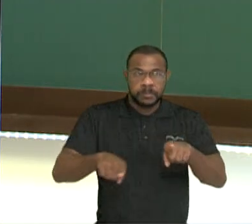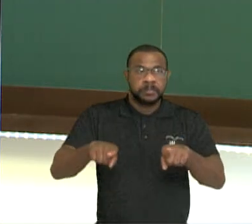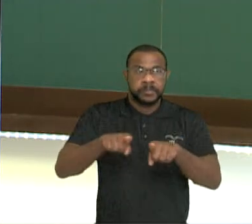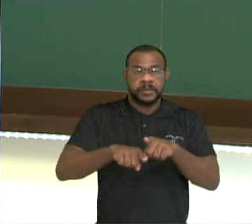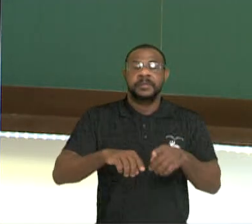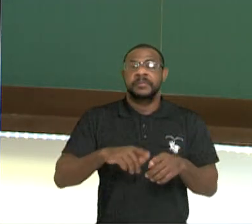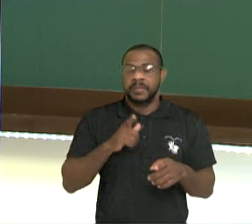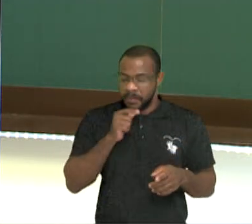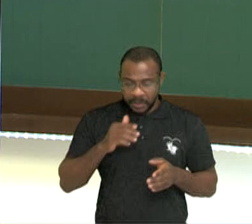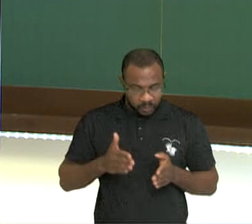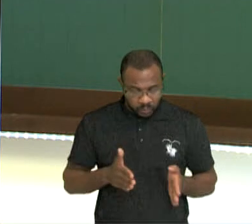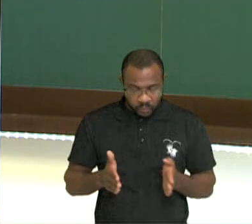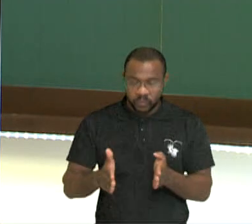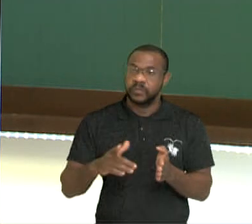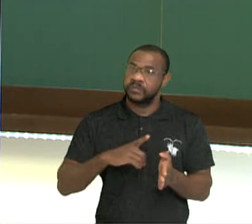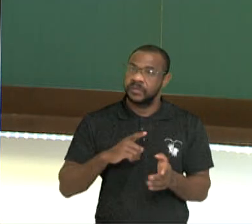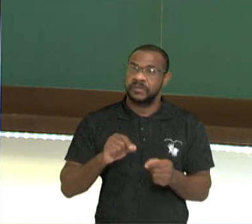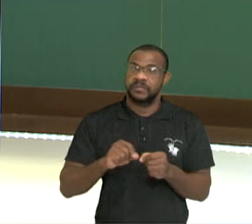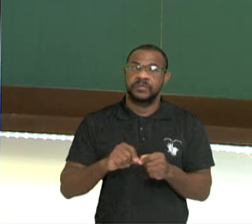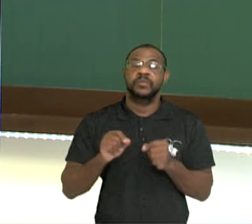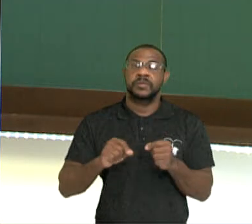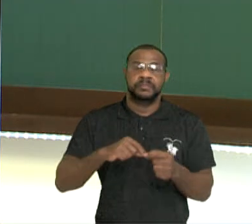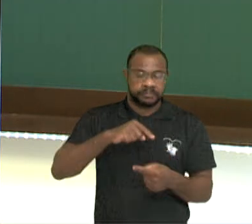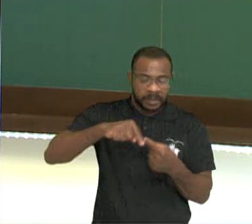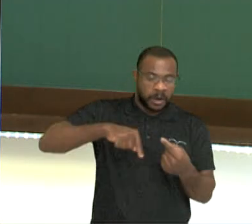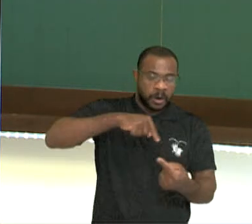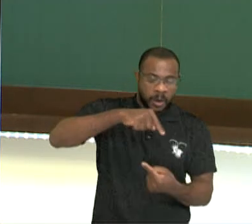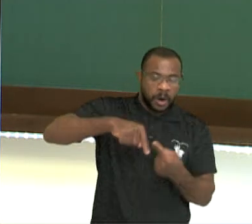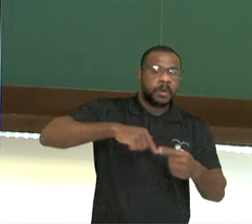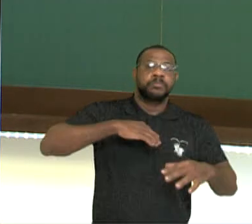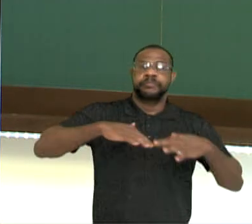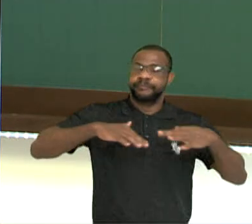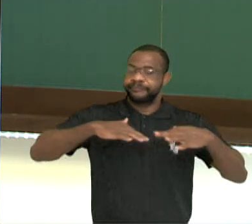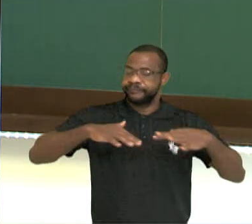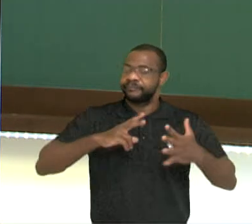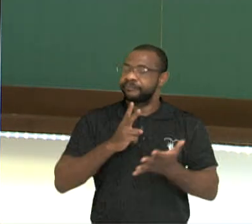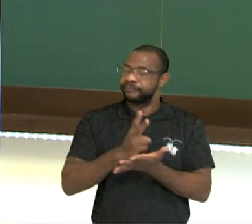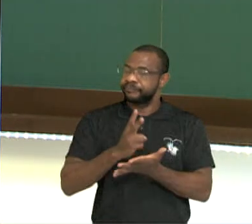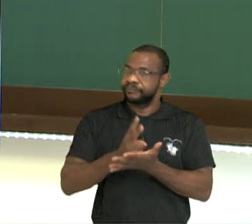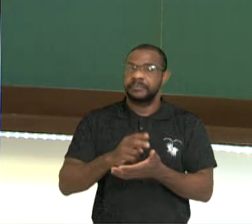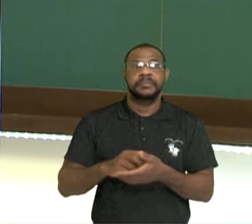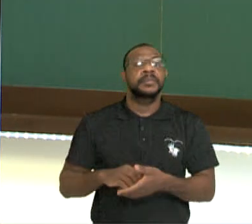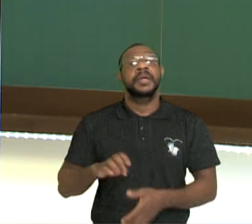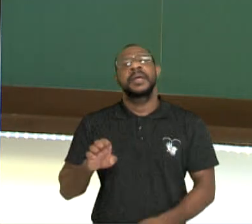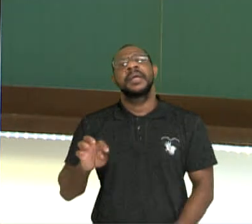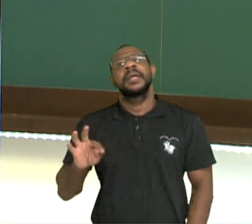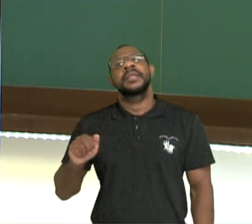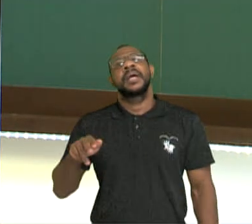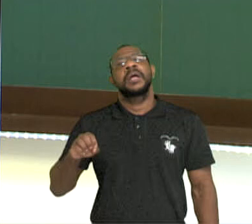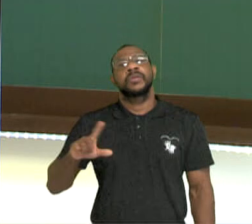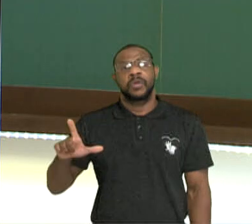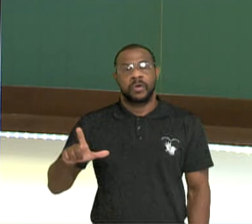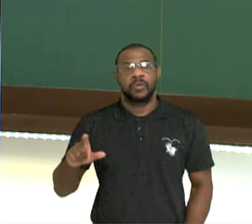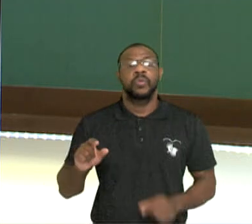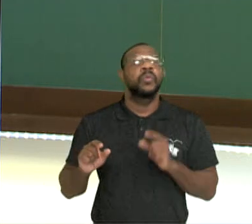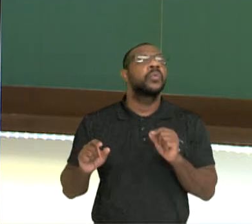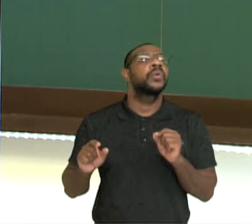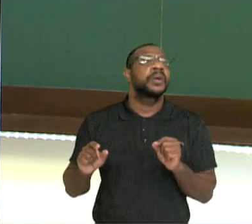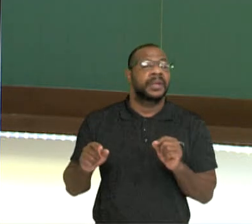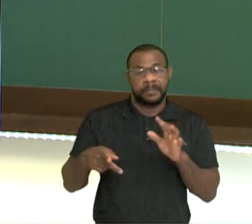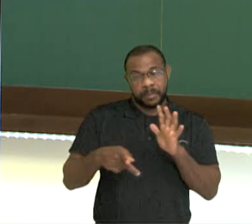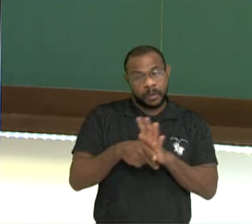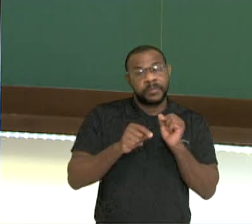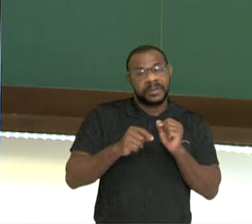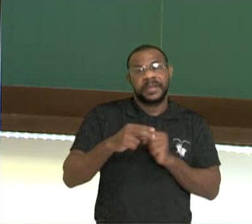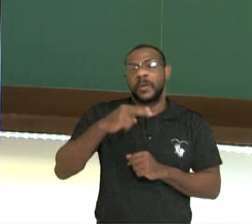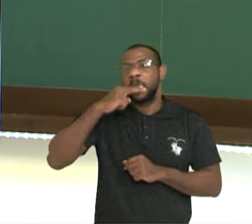do rio, fazendo com que as turbinas continuem se movimentando. E o etanol, que é proveniente da cana-de-açúcar, nós realizamos